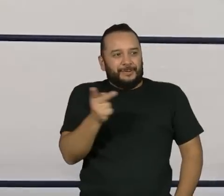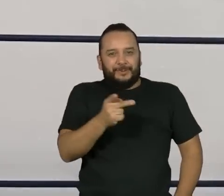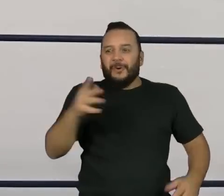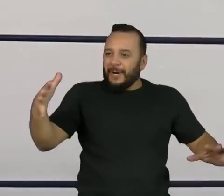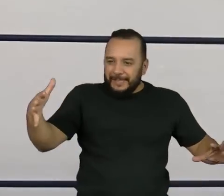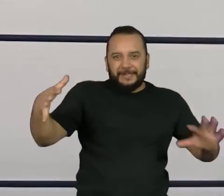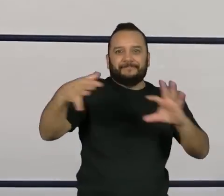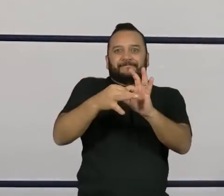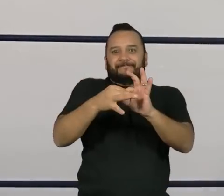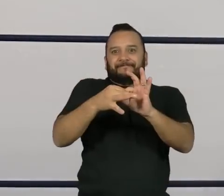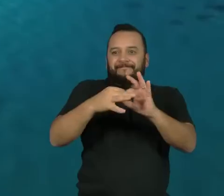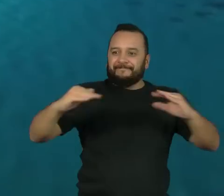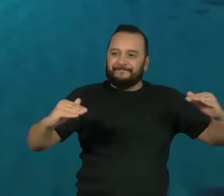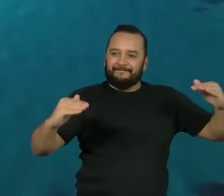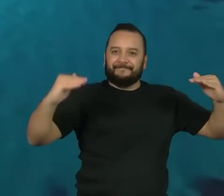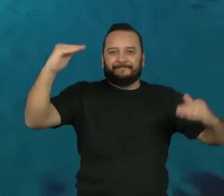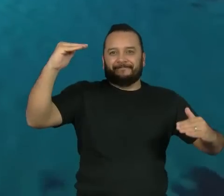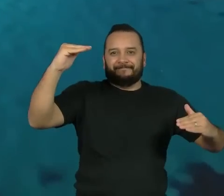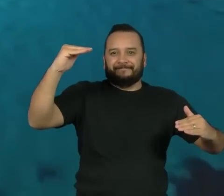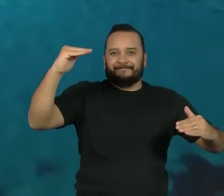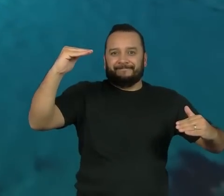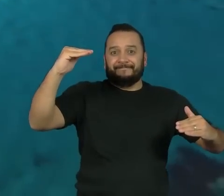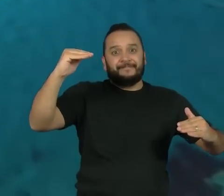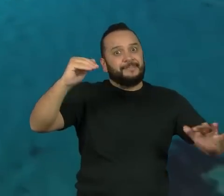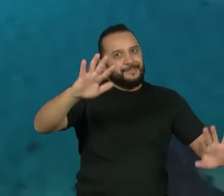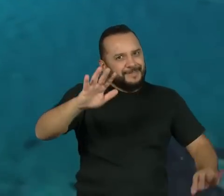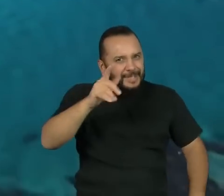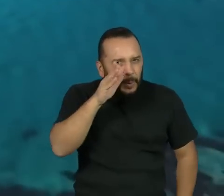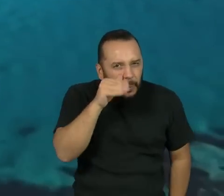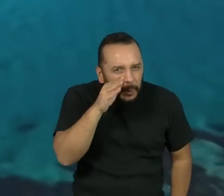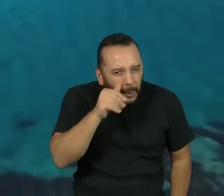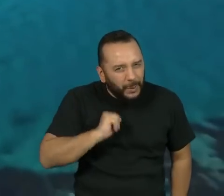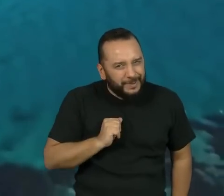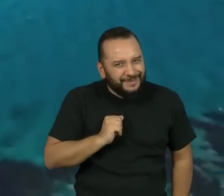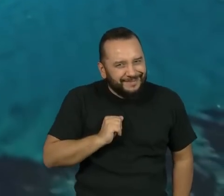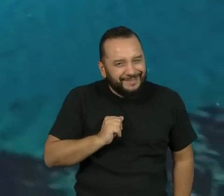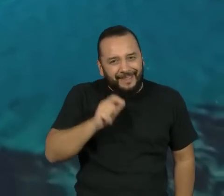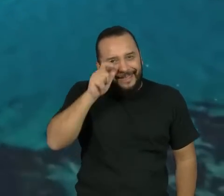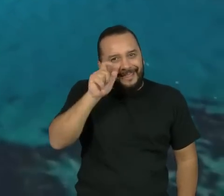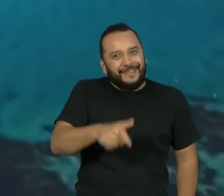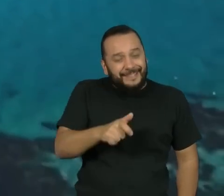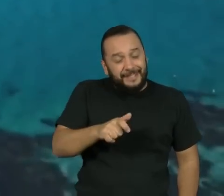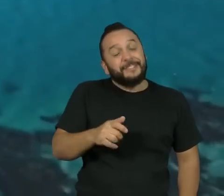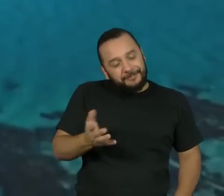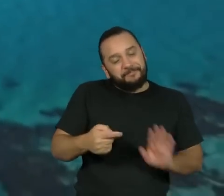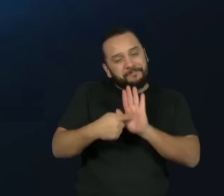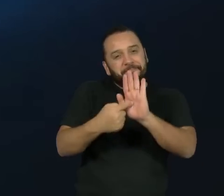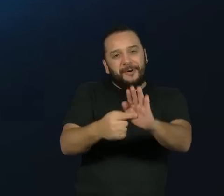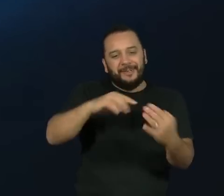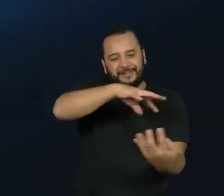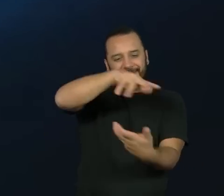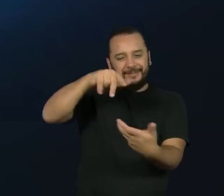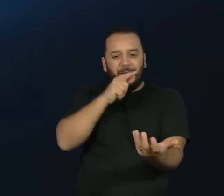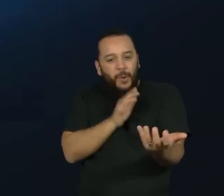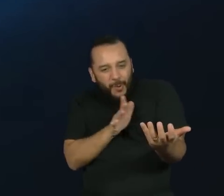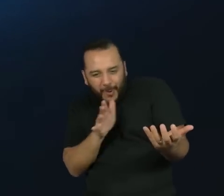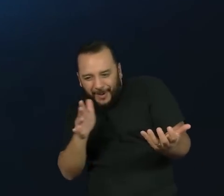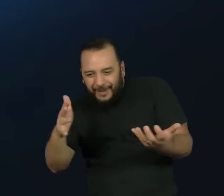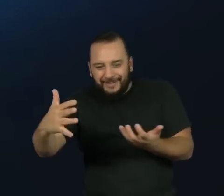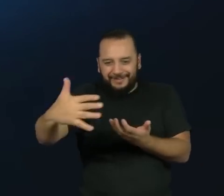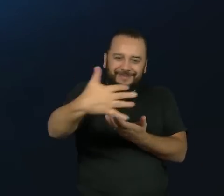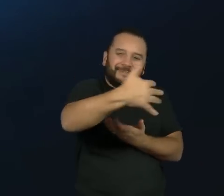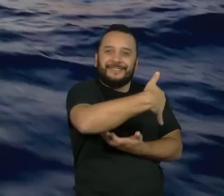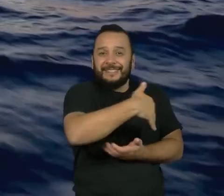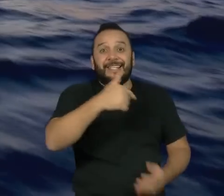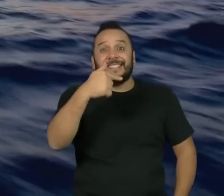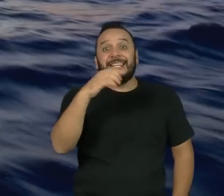medições diferentes. Fenômenos curiosos que mostram como as águas dos mares e oceanos, que cobrem